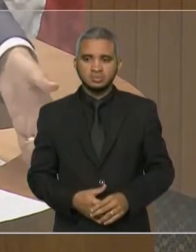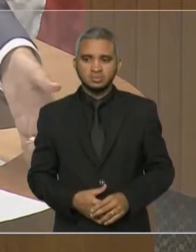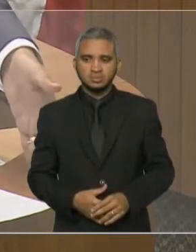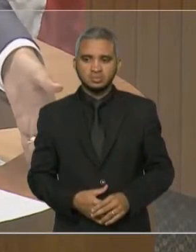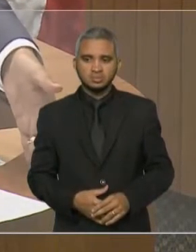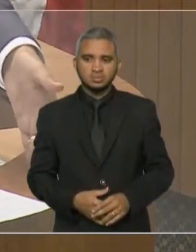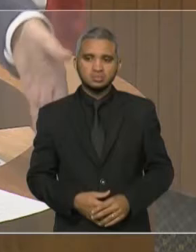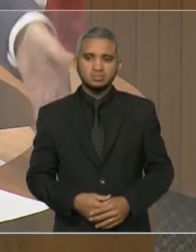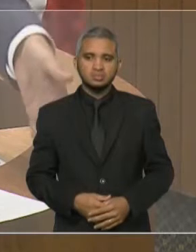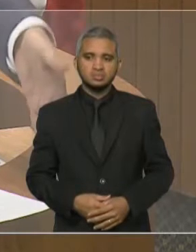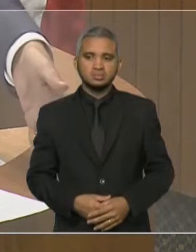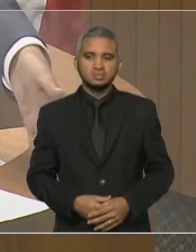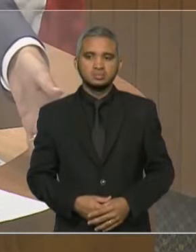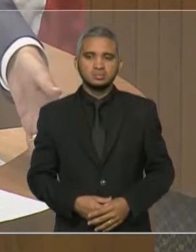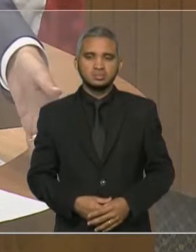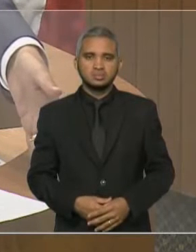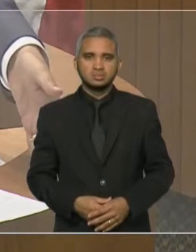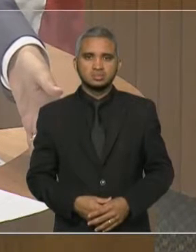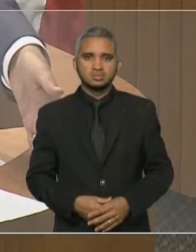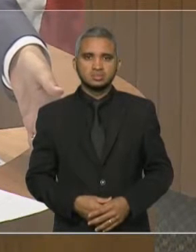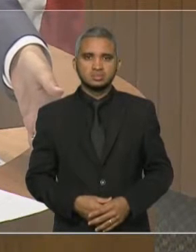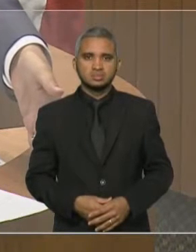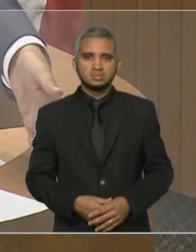quando a empresa,